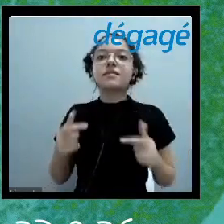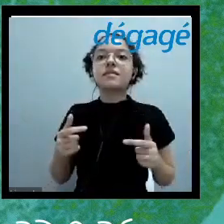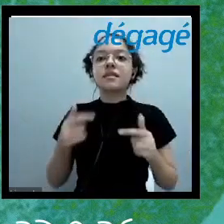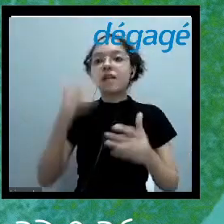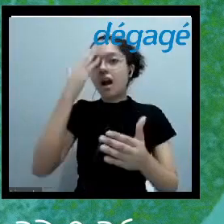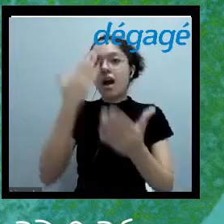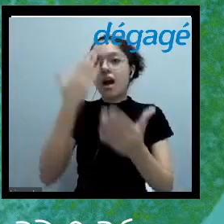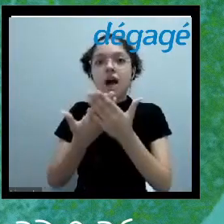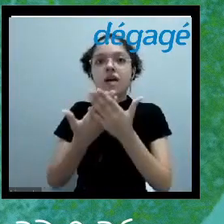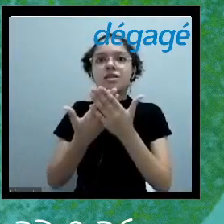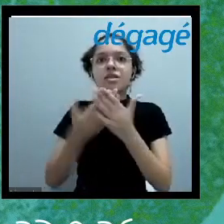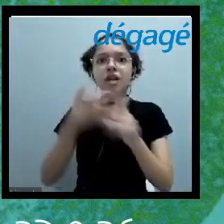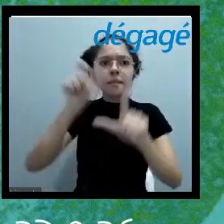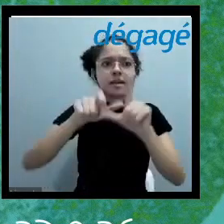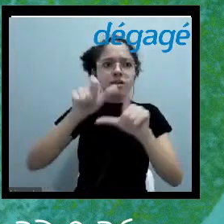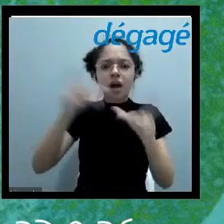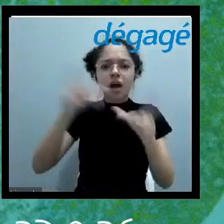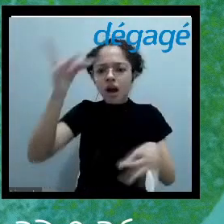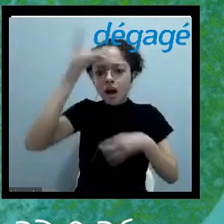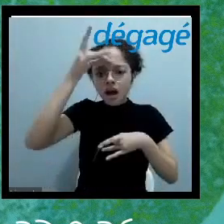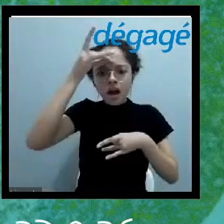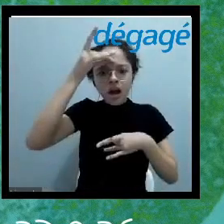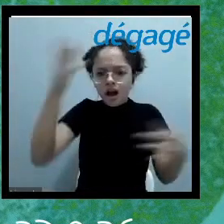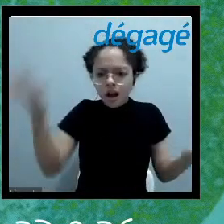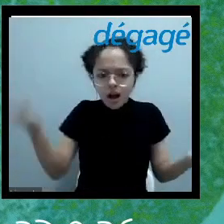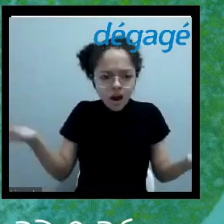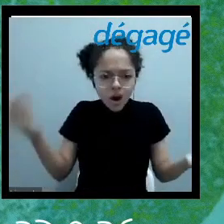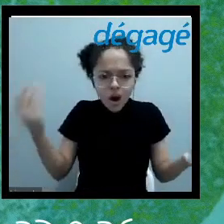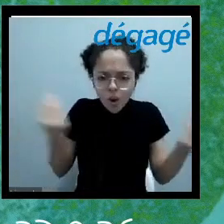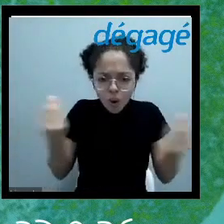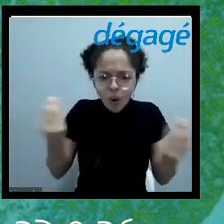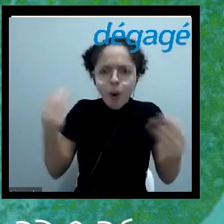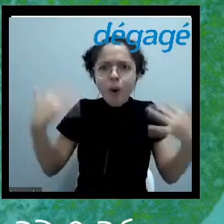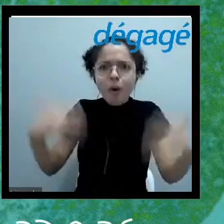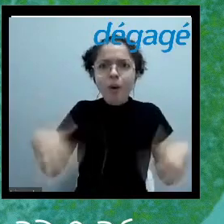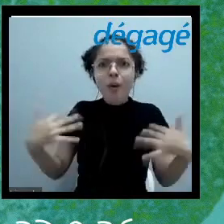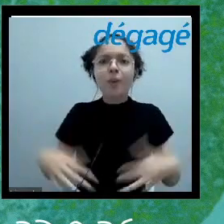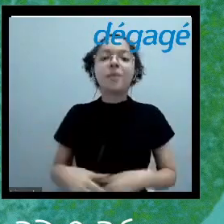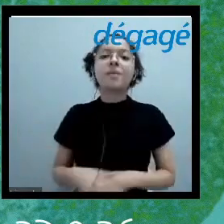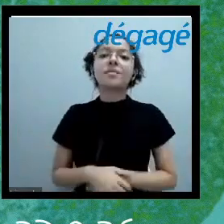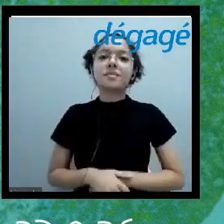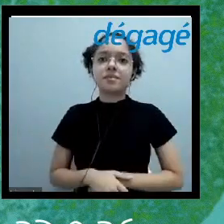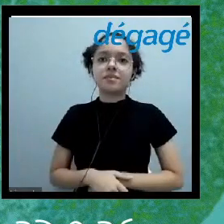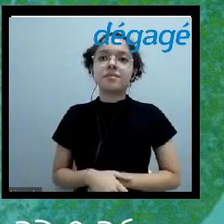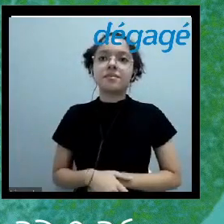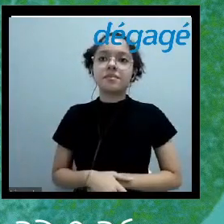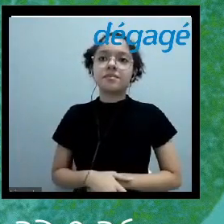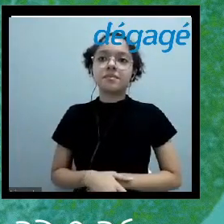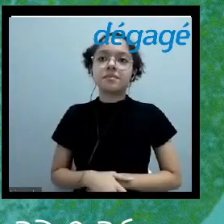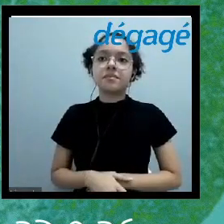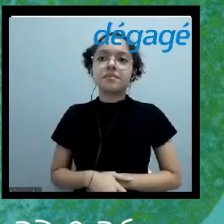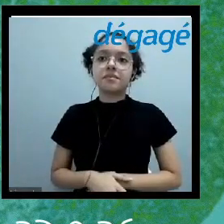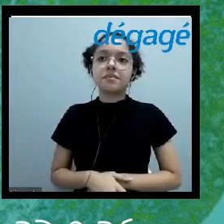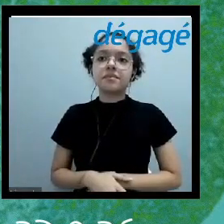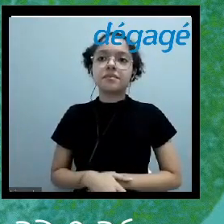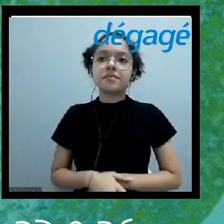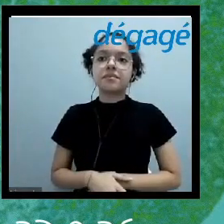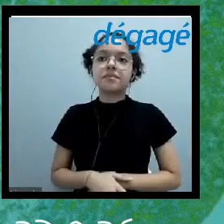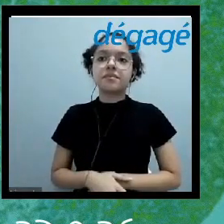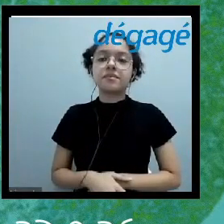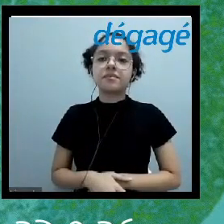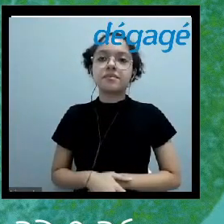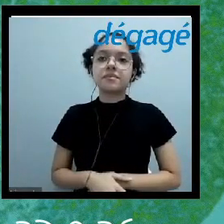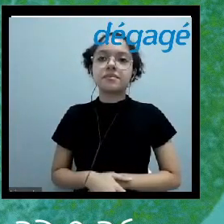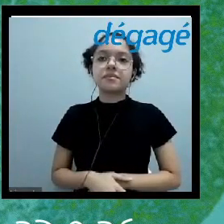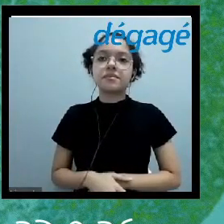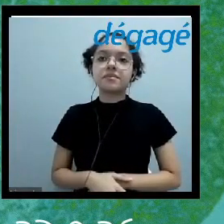fiz isso, e ele talvez... Né? E a gente se abraçou dessa forma, assim. Se abraçou, se olhou e fez isso, como se fosse...